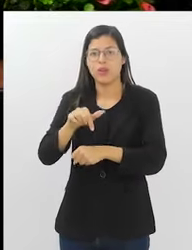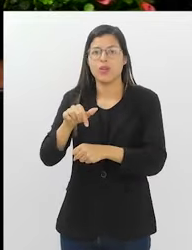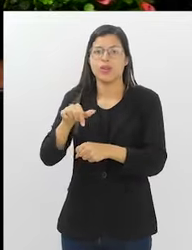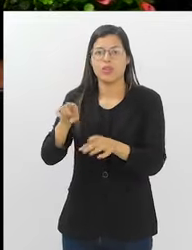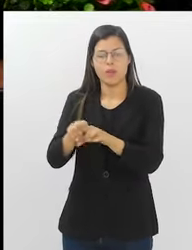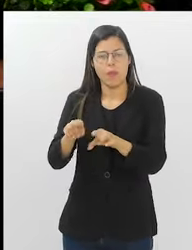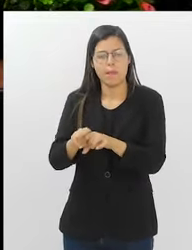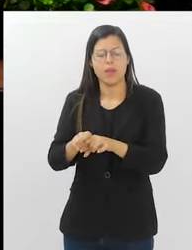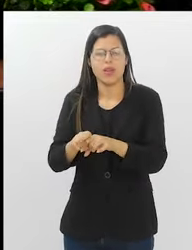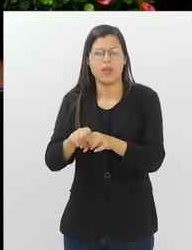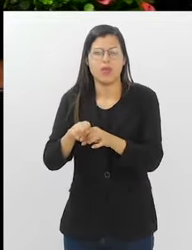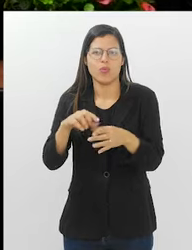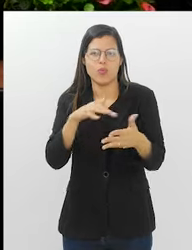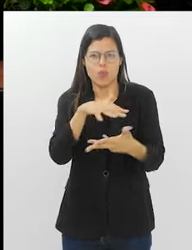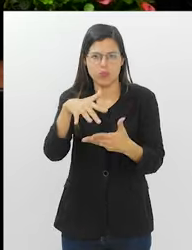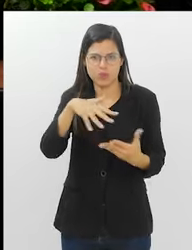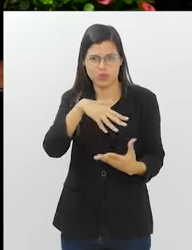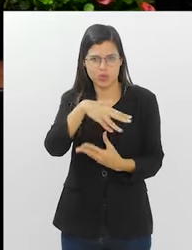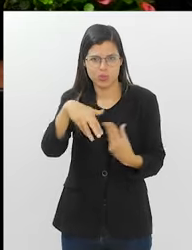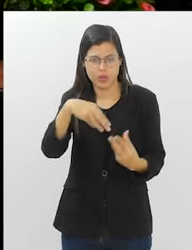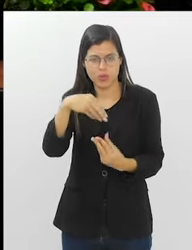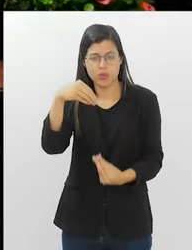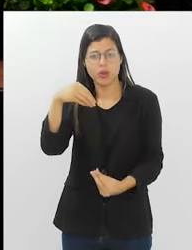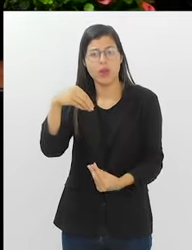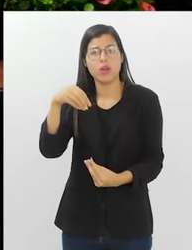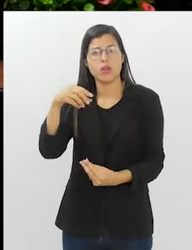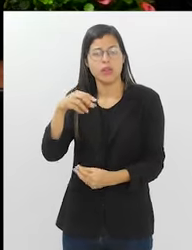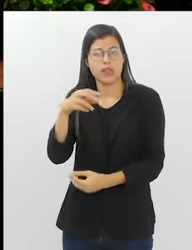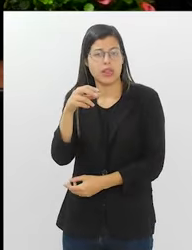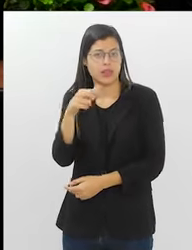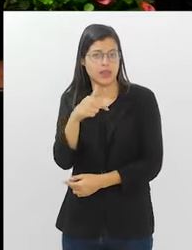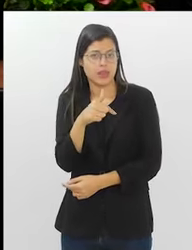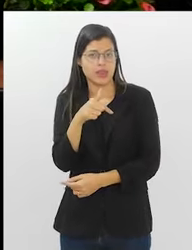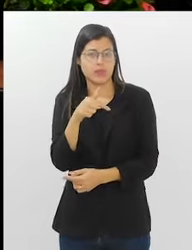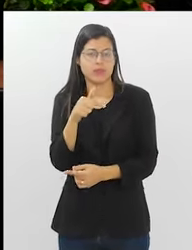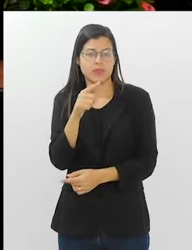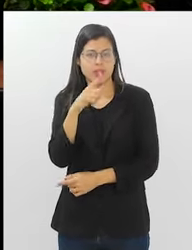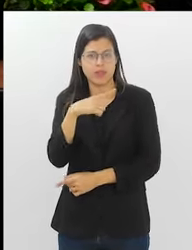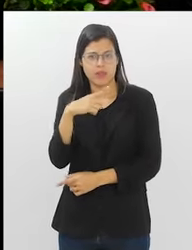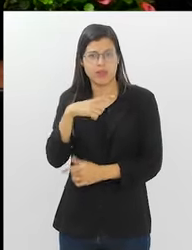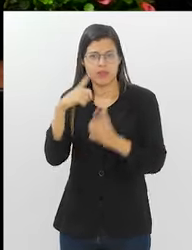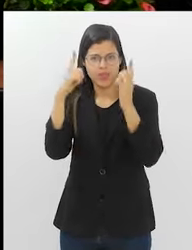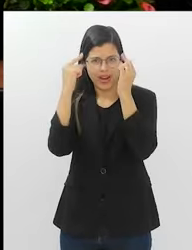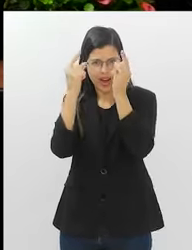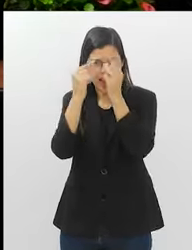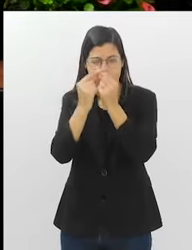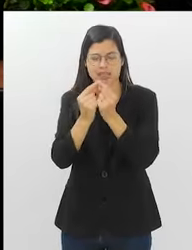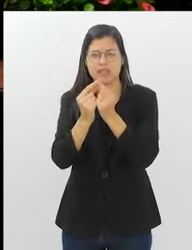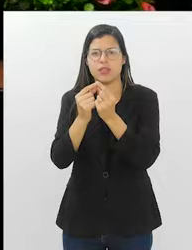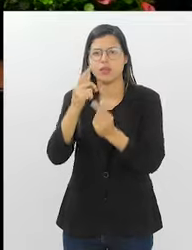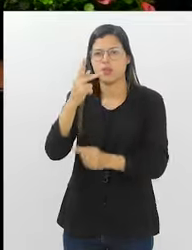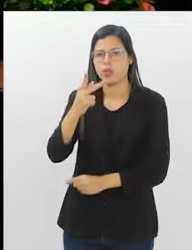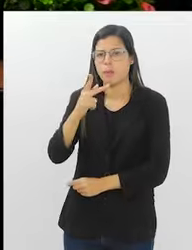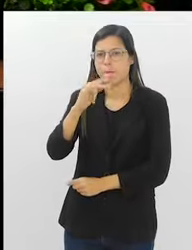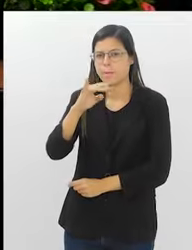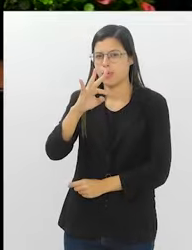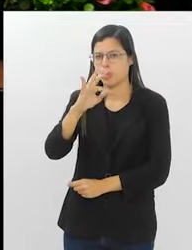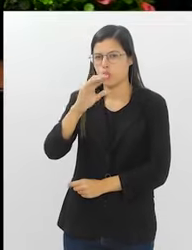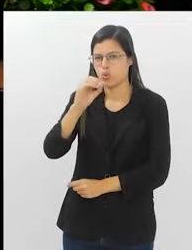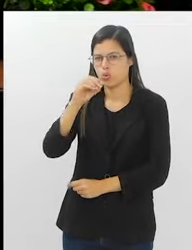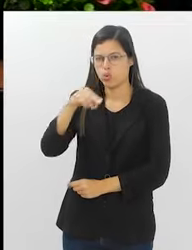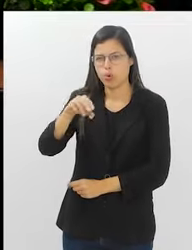gente tinha lá as pitonisas, os pitões, em Roma, as sibilas, que eram,